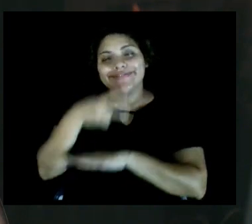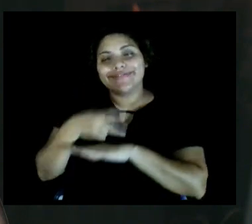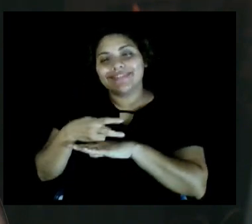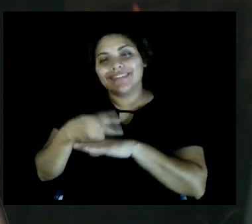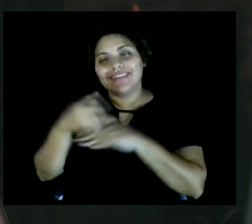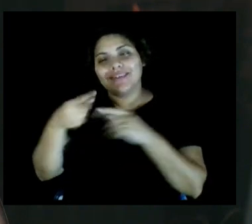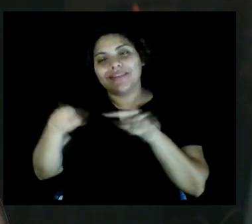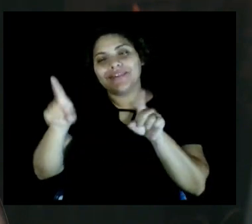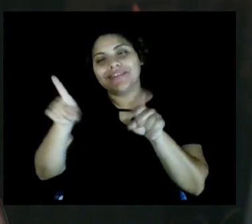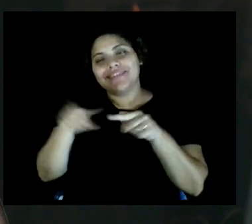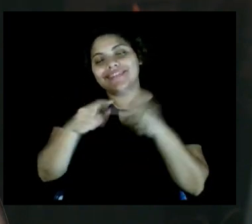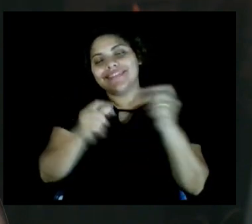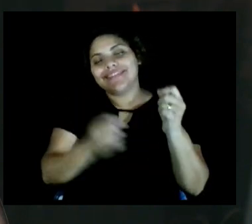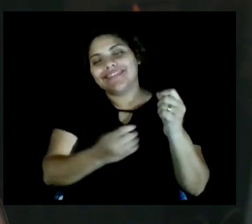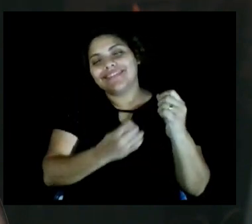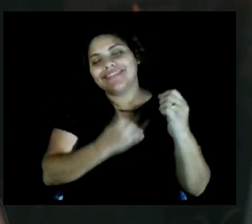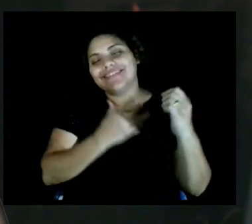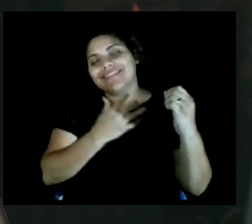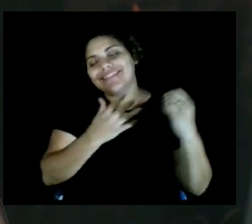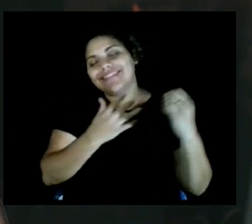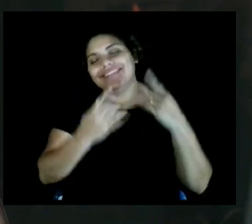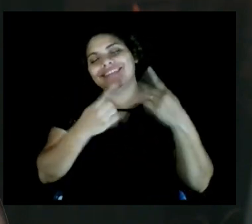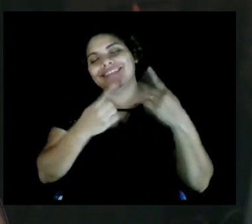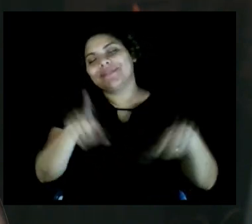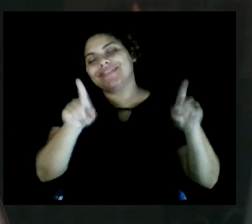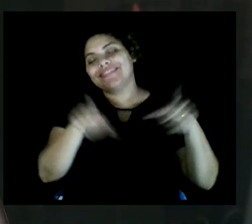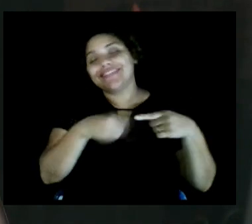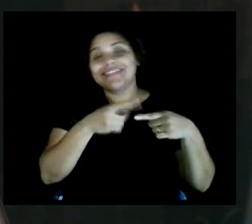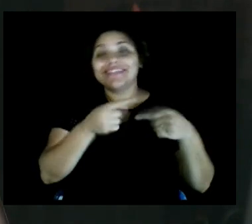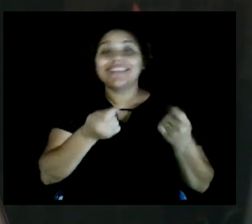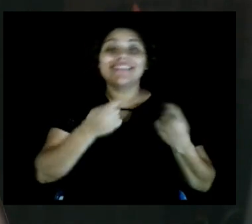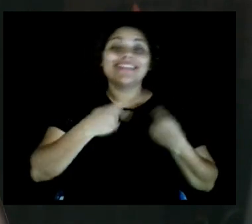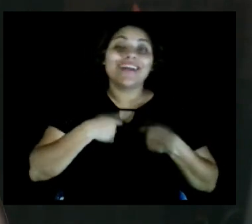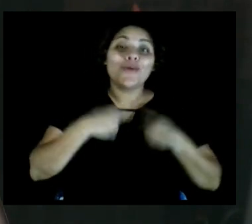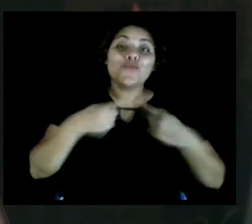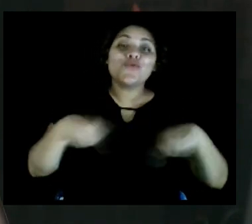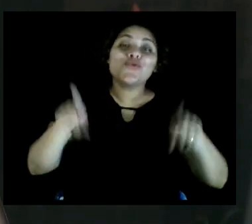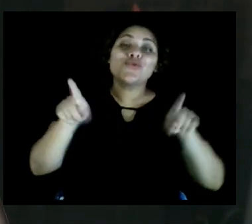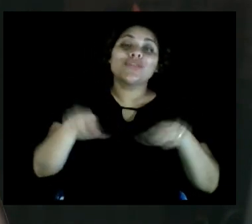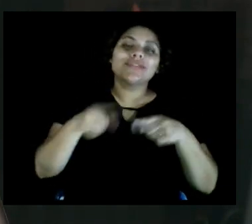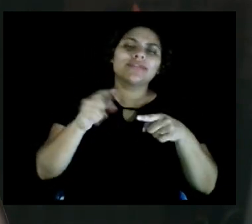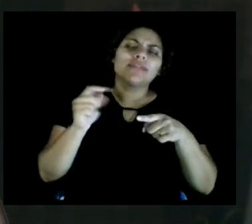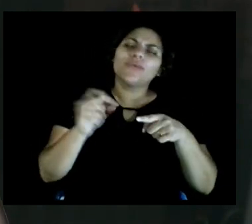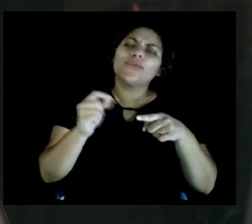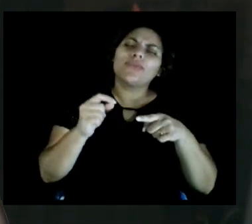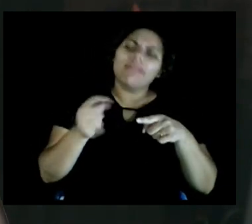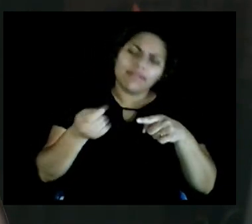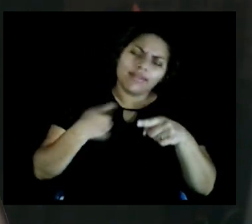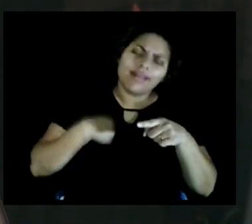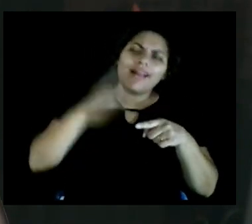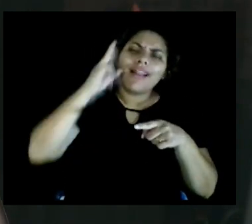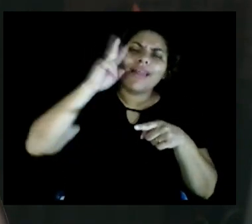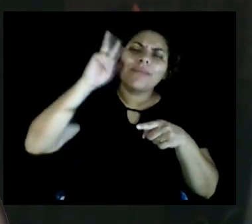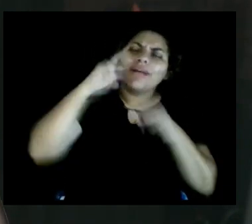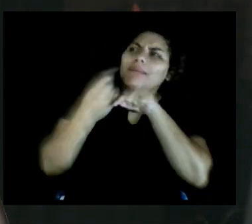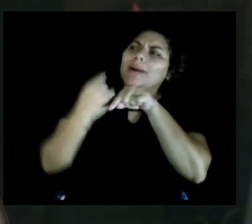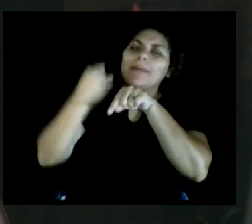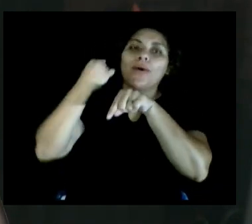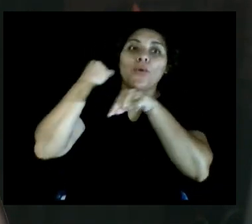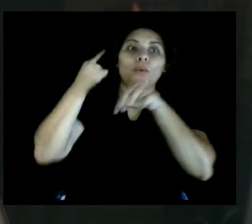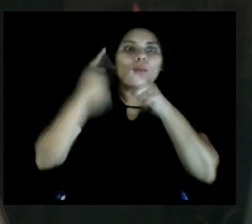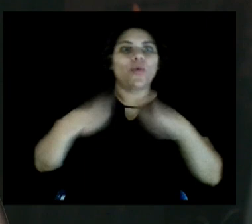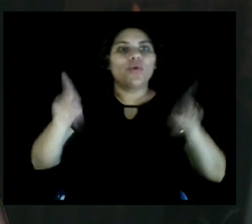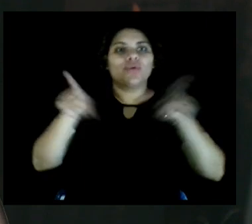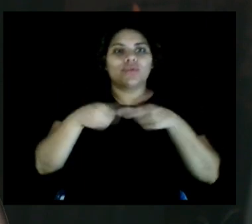rádio, né, a música também traz pra gente uma lembrança de tempos bons, de músicas, de clássicos